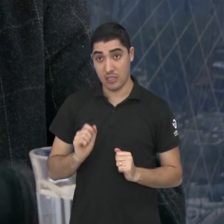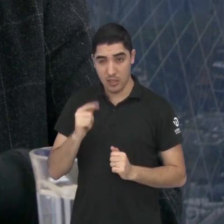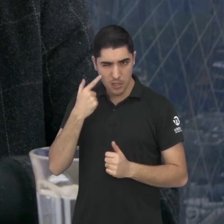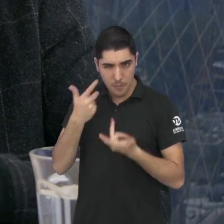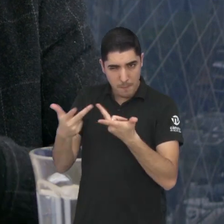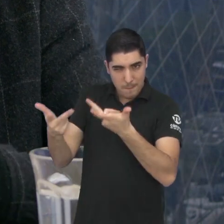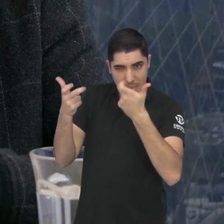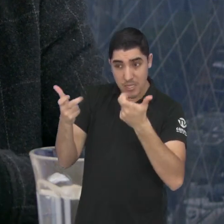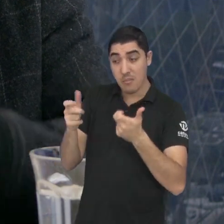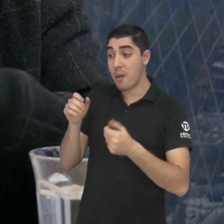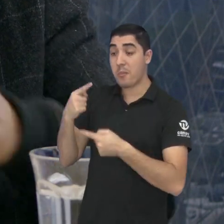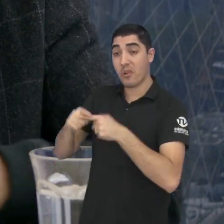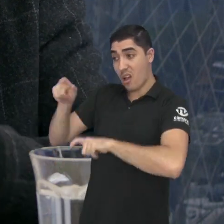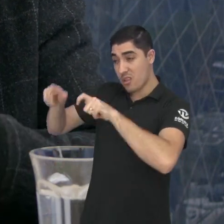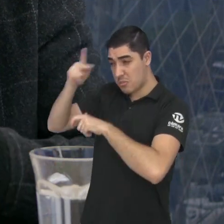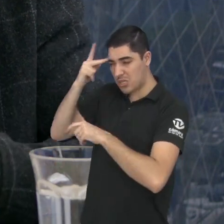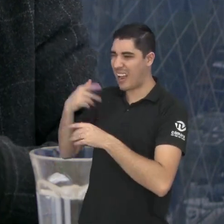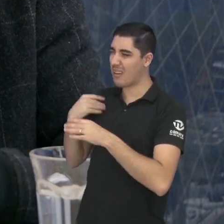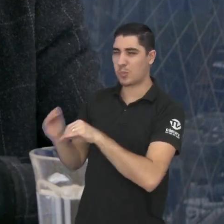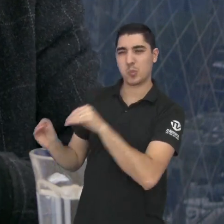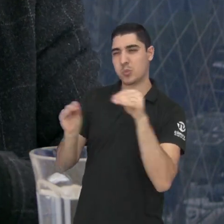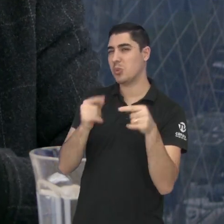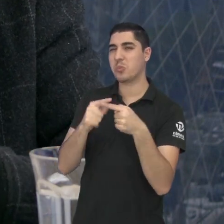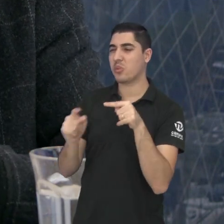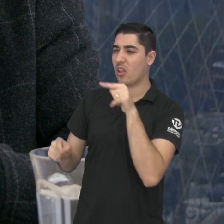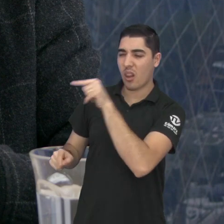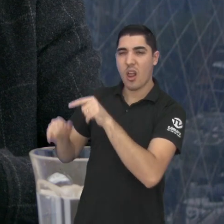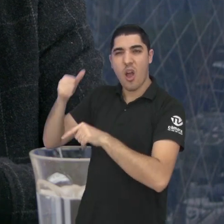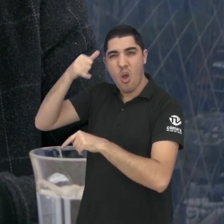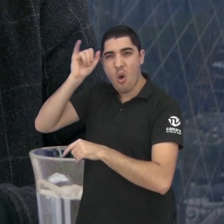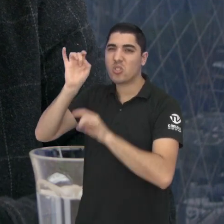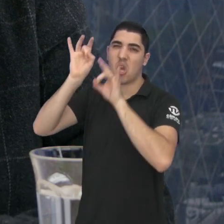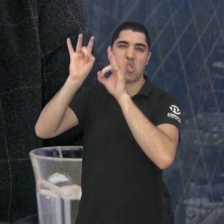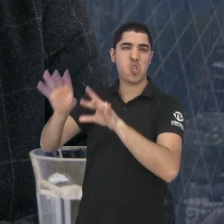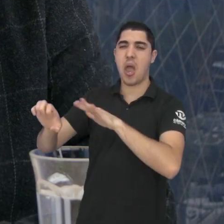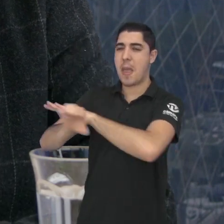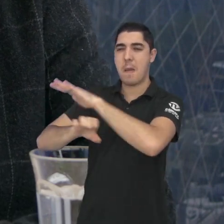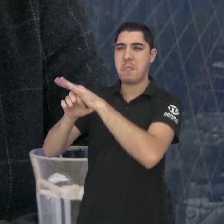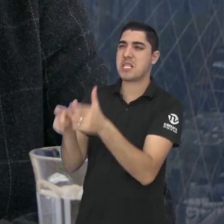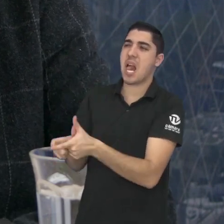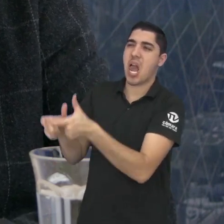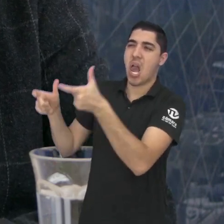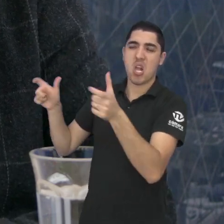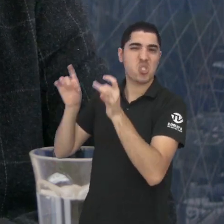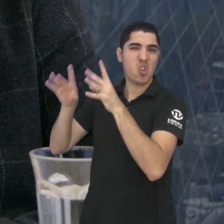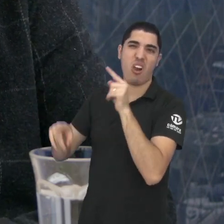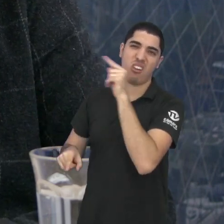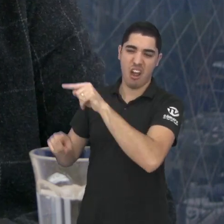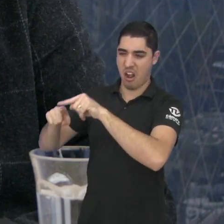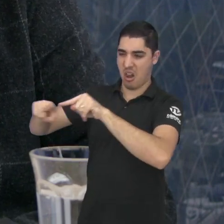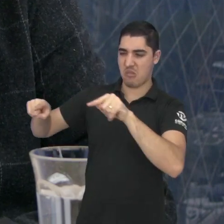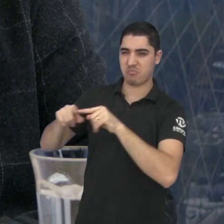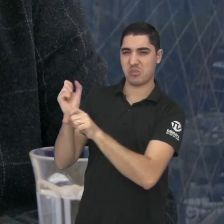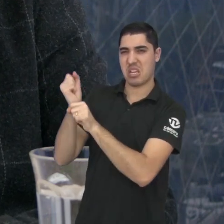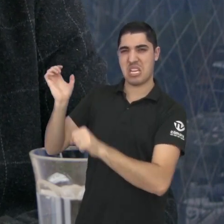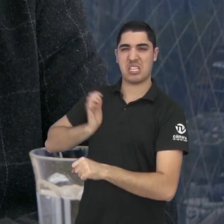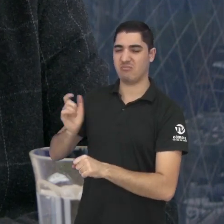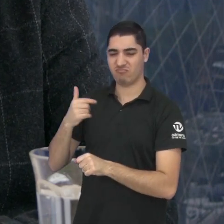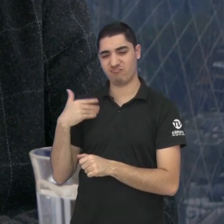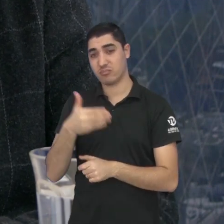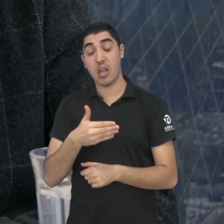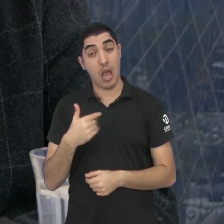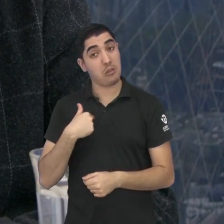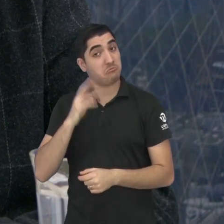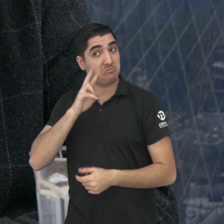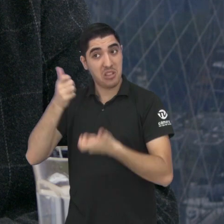cá, né, aquilo vai acumulando, as pessoas acabam, né? Então, acho que o que ela colocou ali, achei muito legal, né,